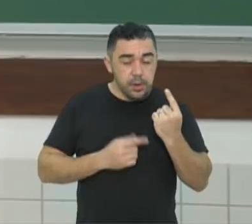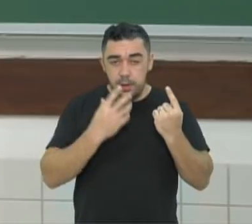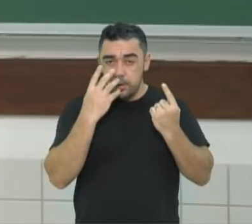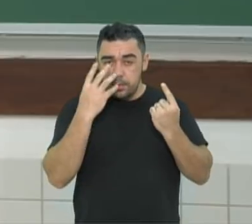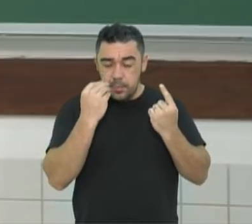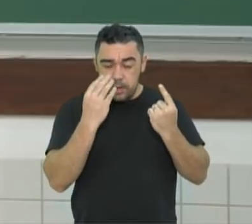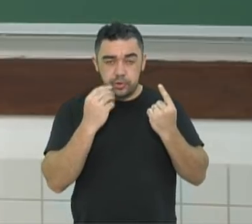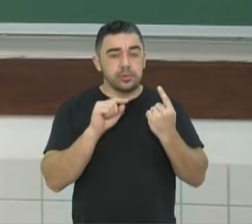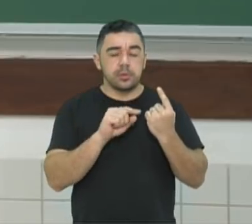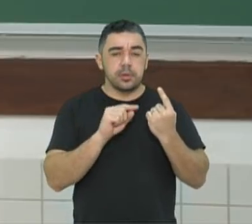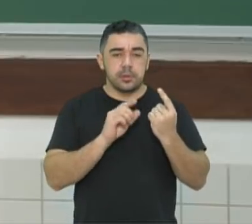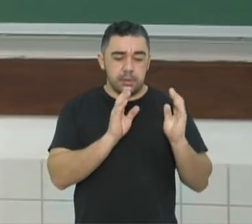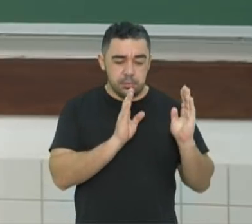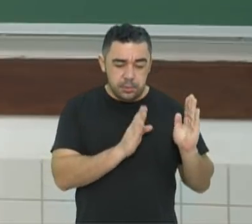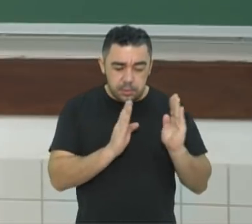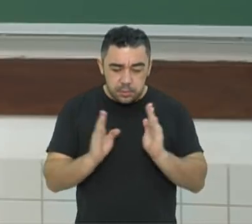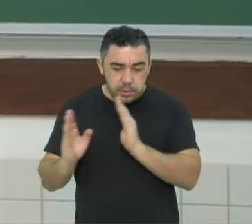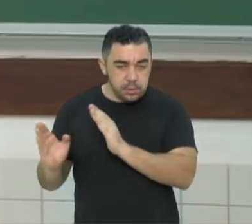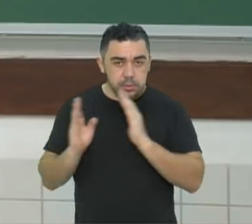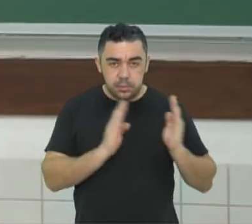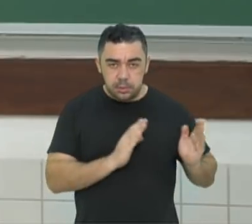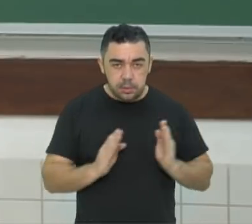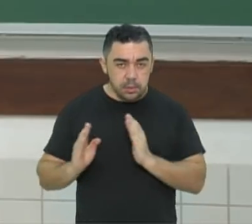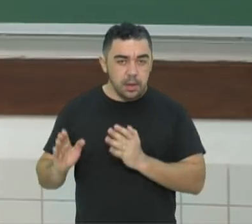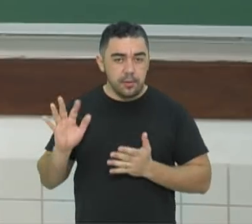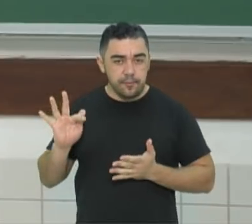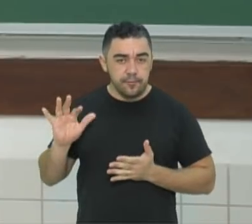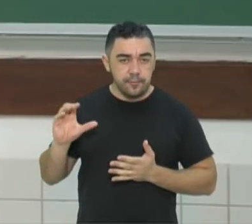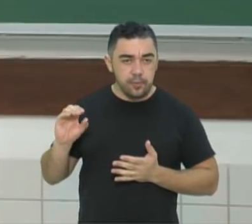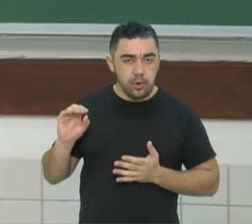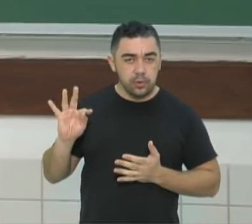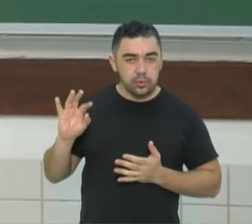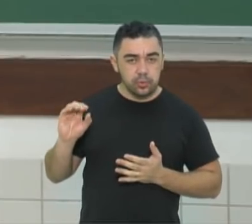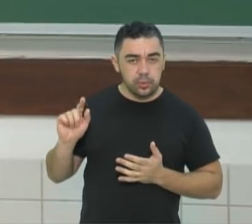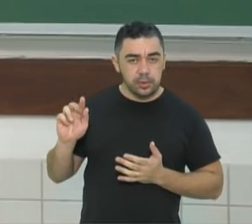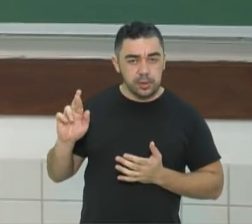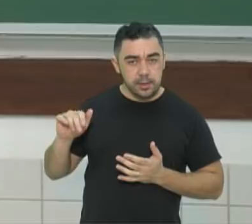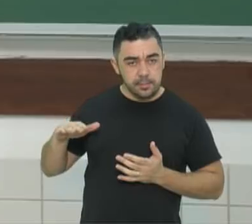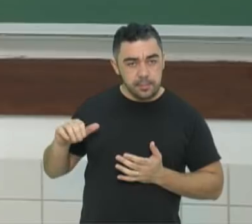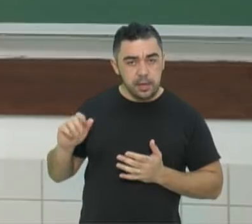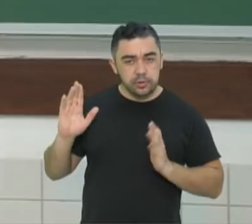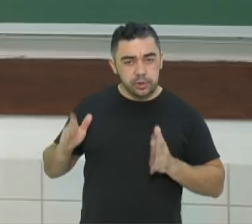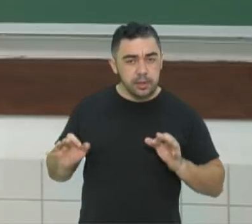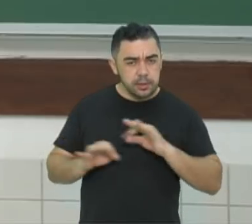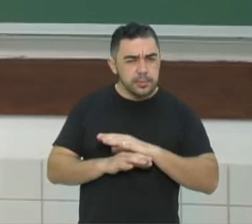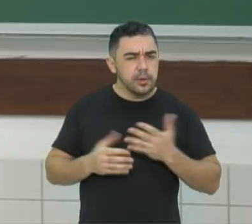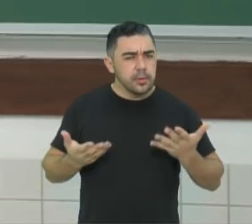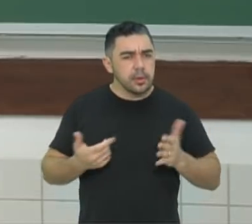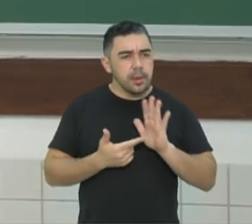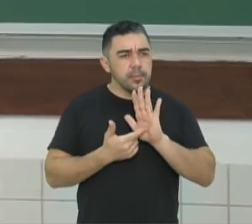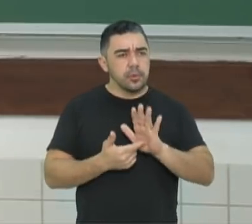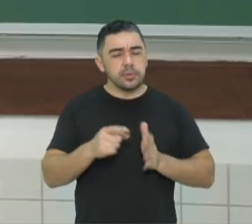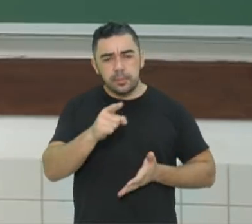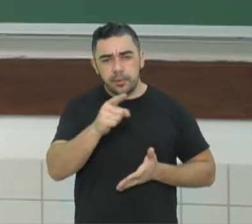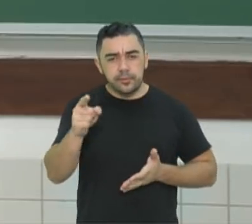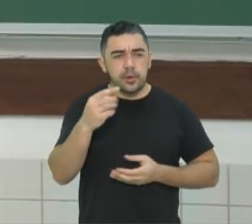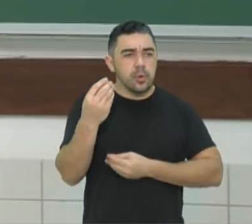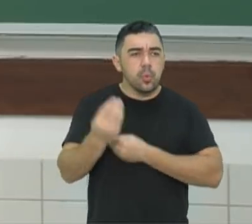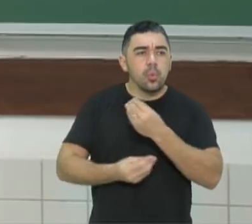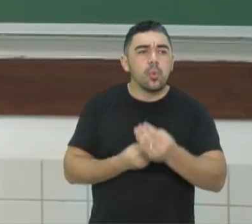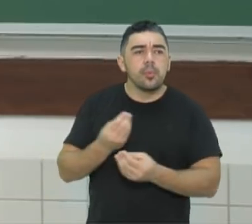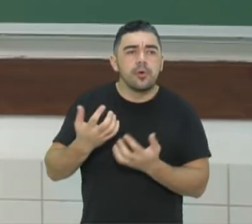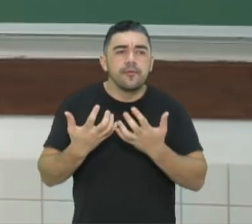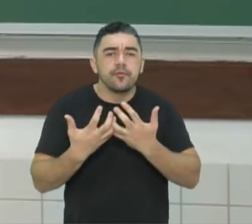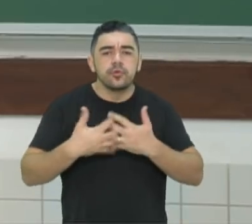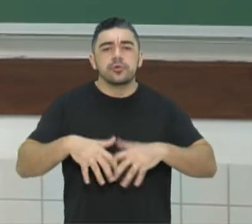que você produziu de sequência é o fotograma, tá bom? Então, agora que nós finalizamos isso aqui, eu gostaria de mostrar um pouquinho desse processo